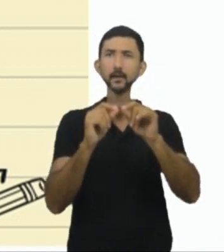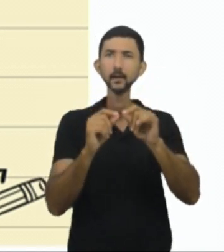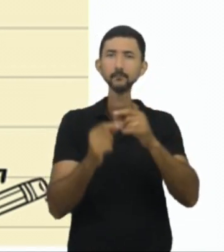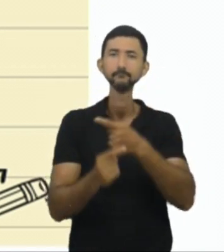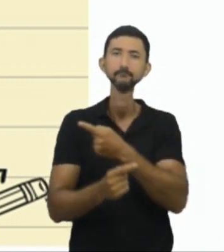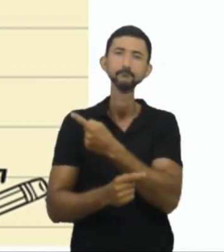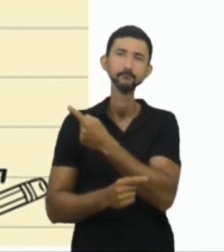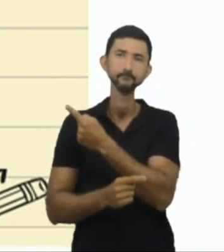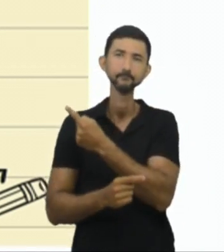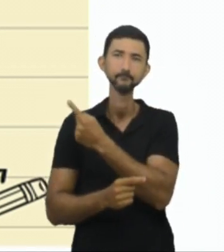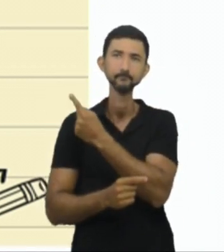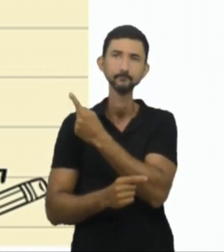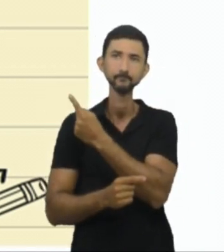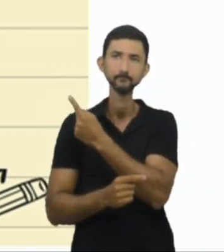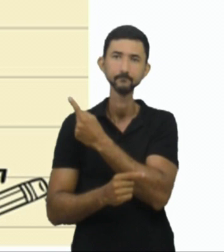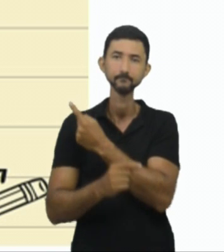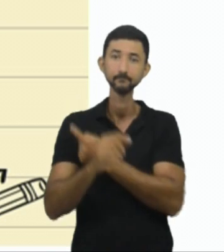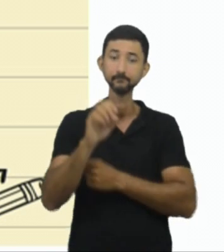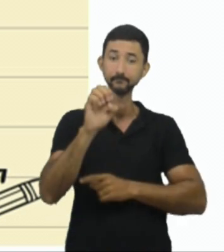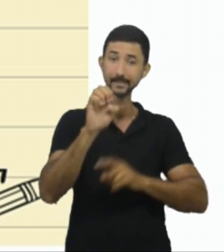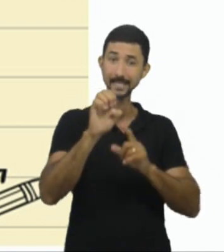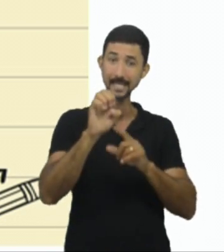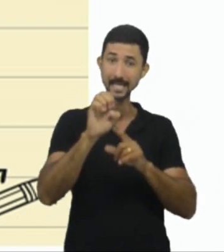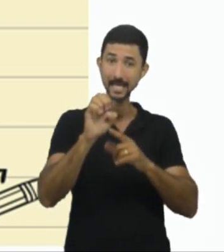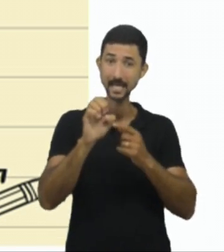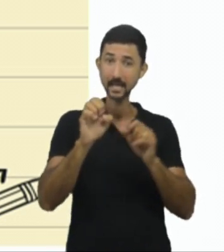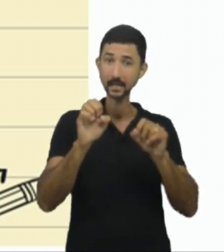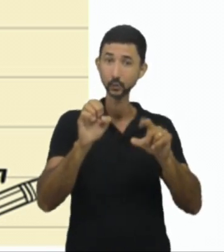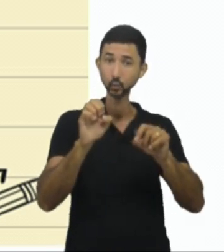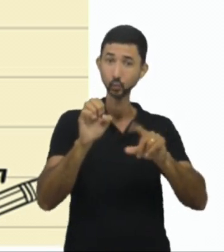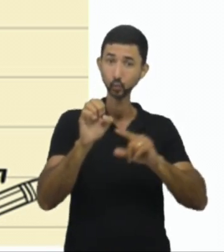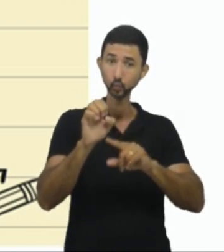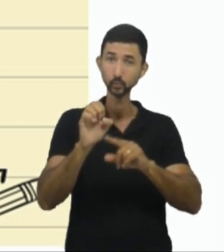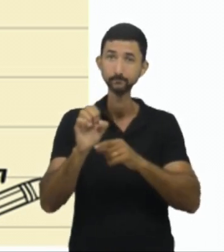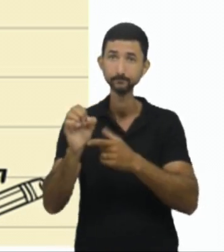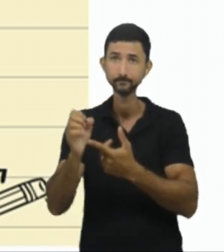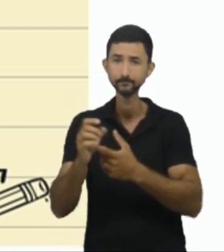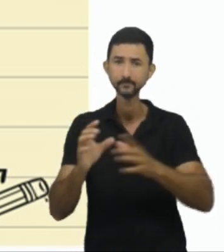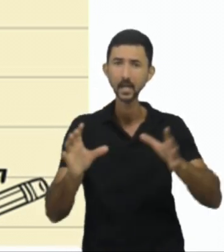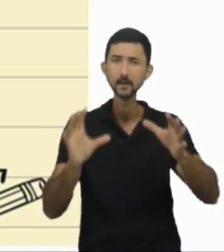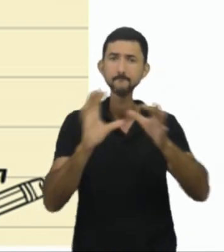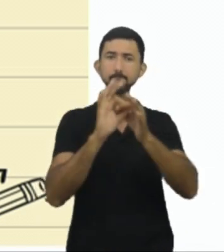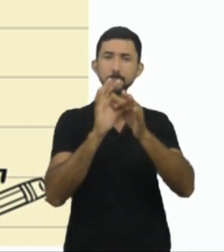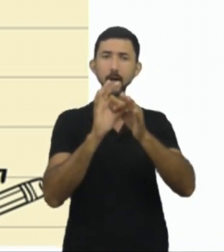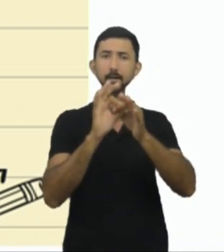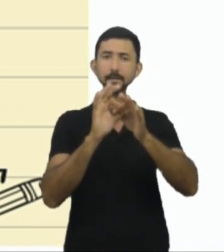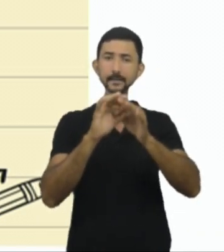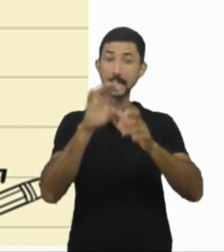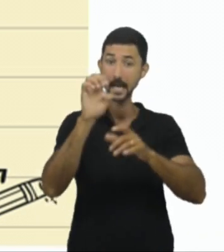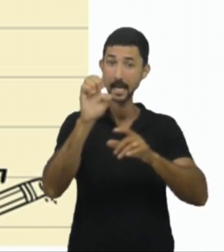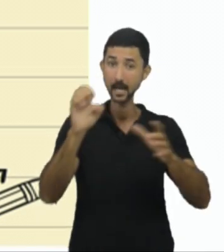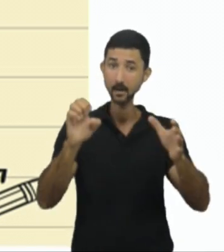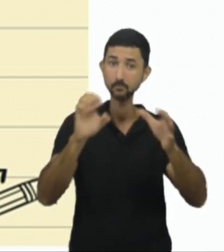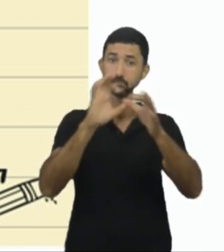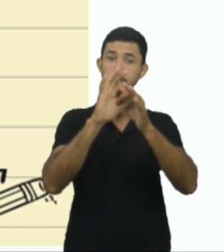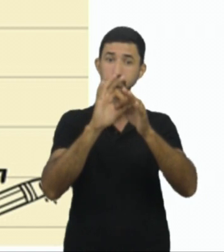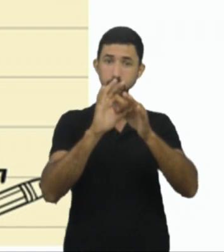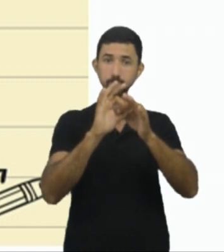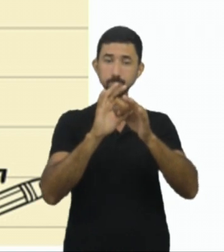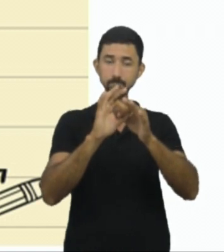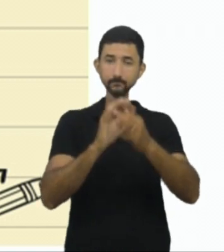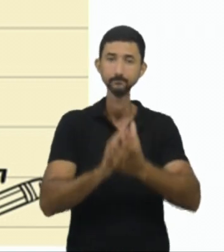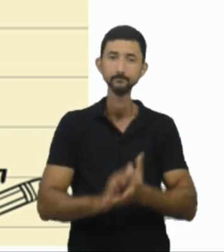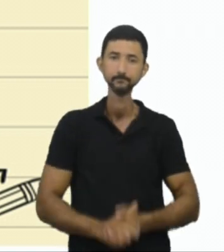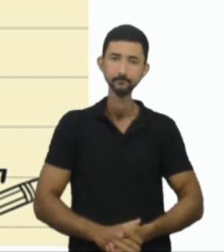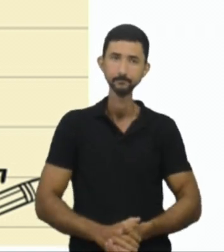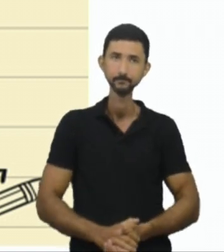eu tô apontando para você. E o nome dele é conector. E o que que ele faz aí? Ele acrescenta uma nova ideia.